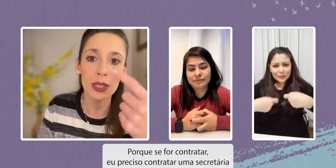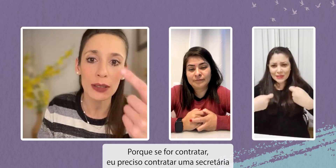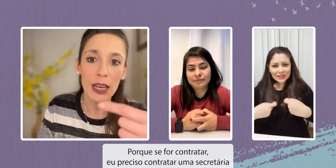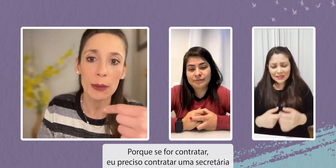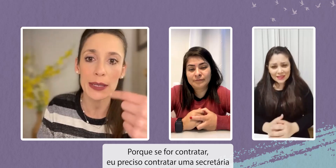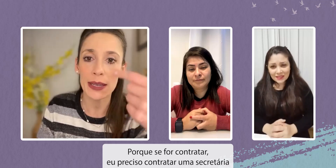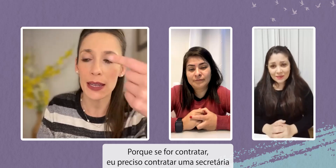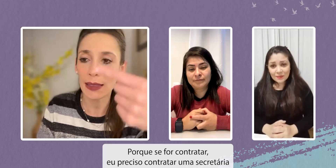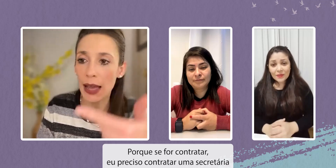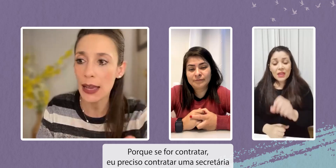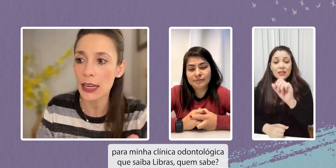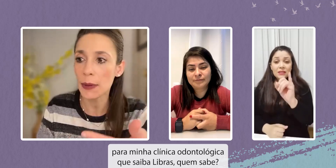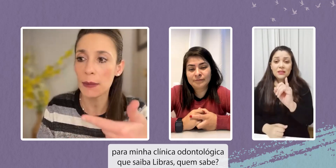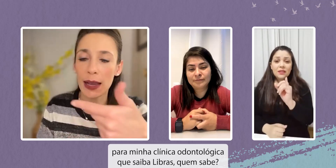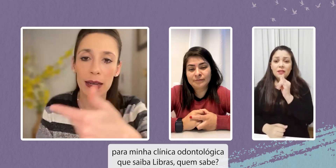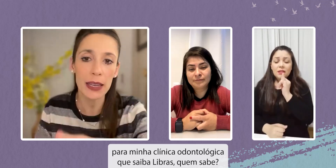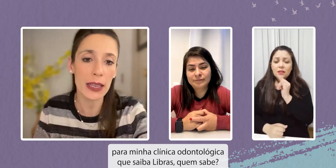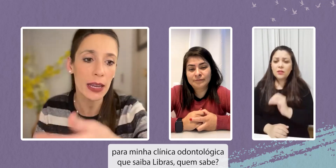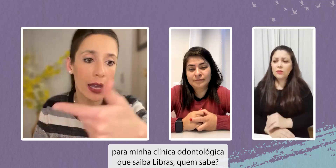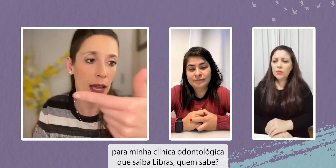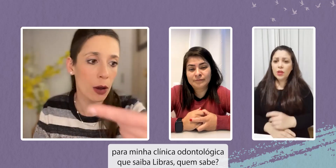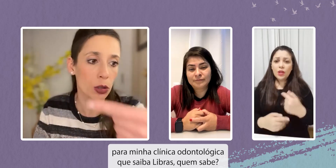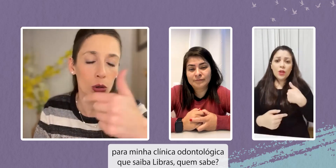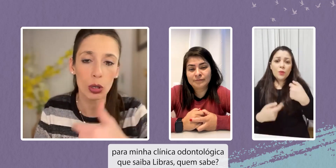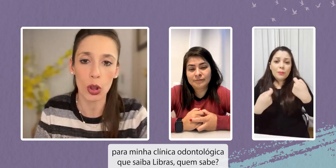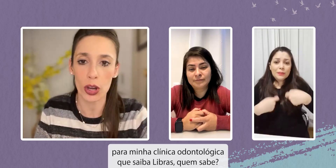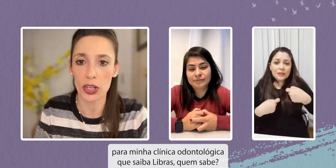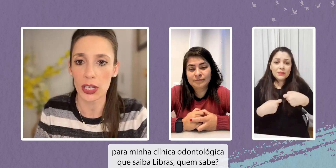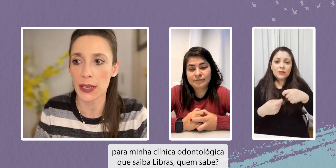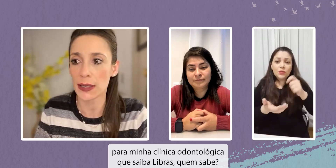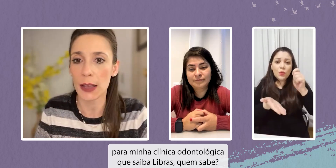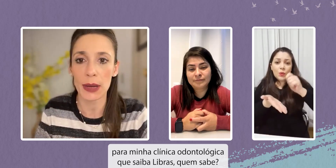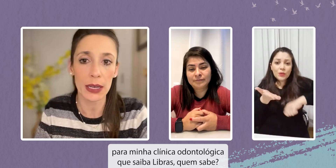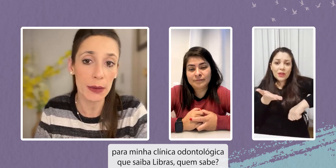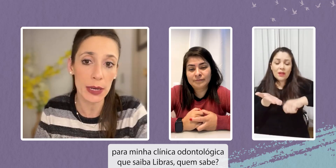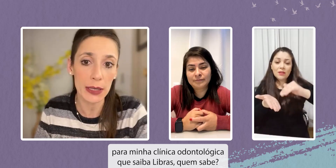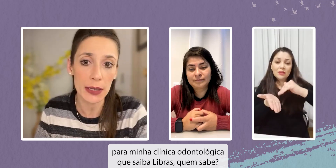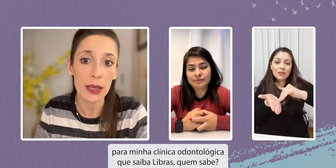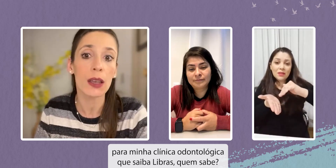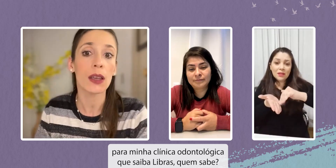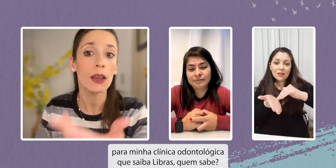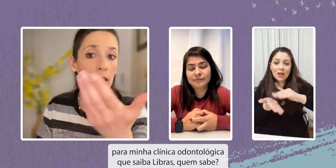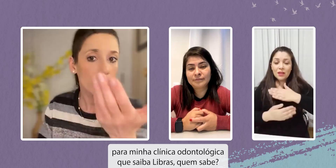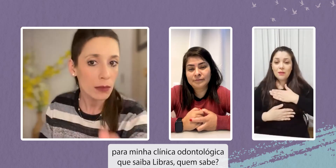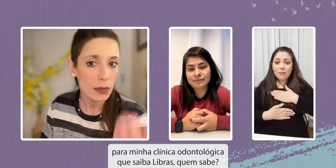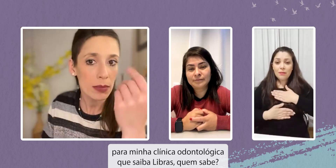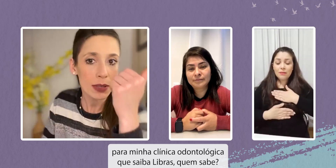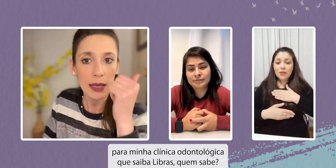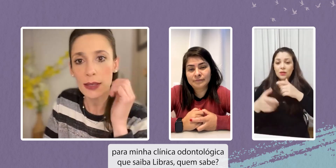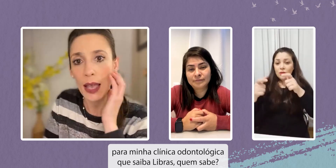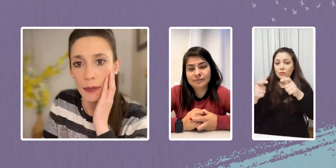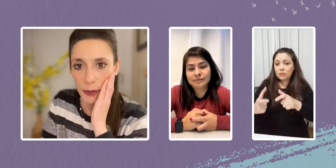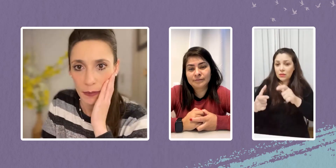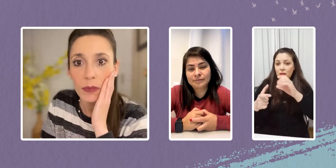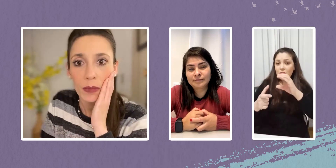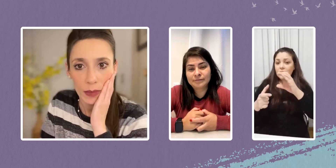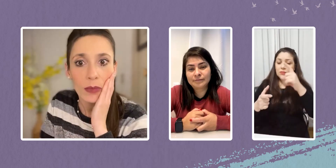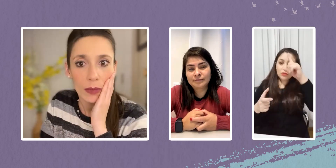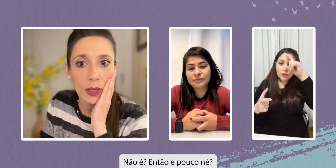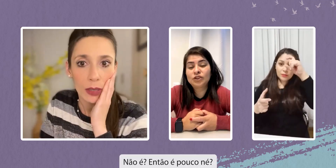preciso contratar uma secretária para minha clínica odontológica que saiba Libras, quem